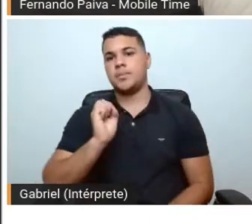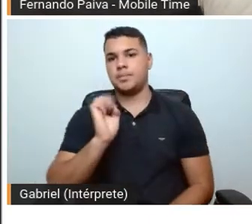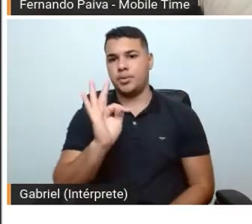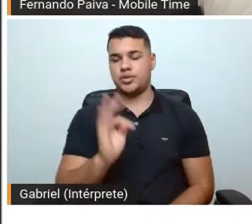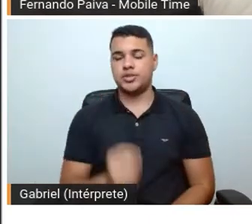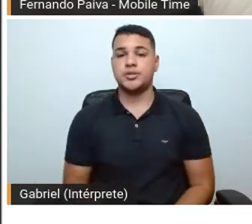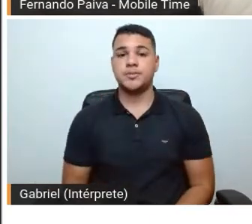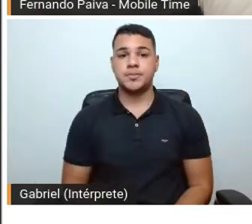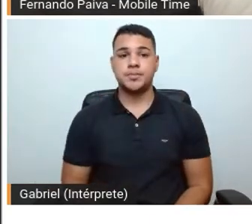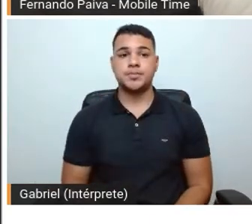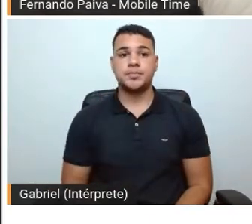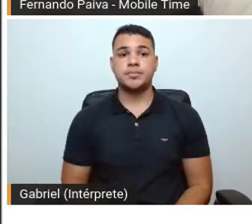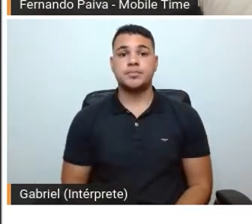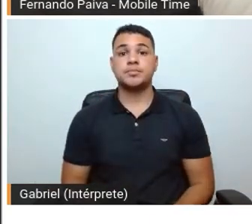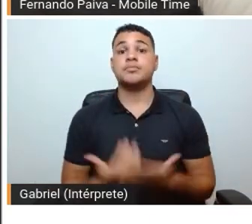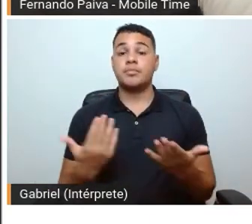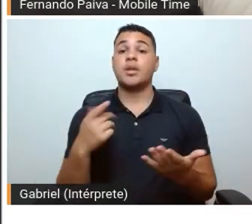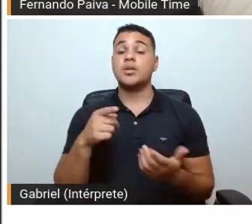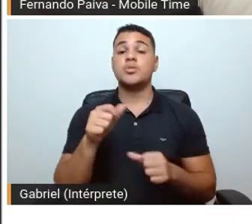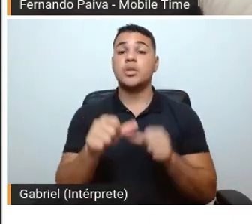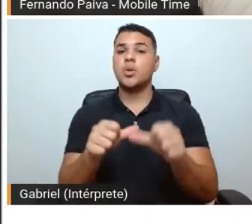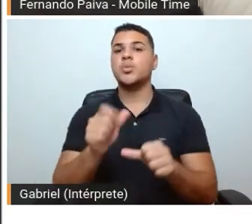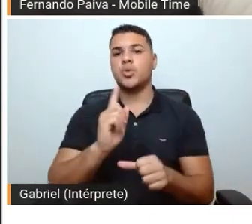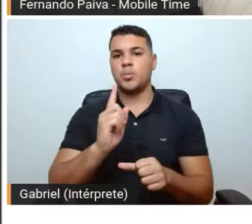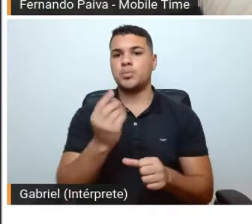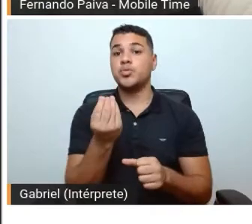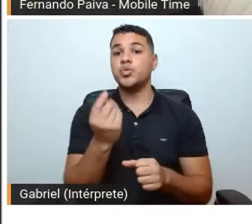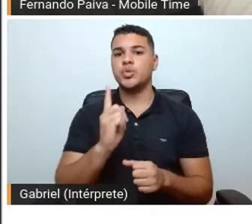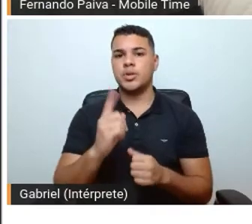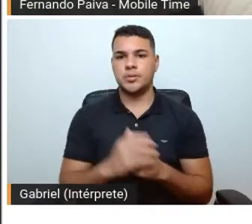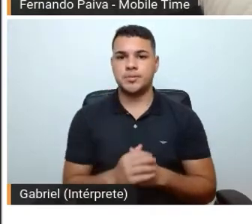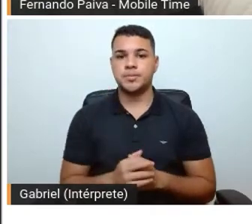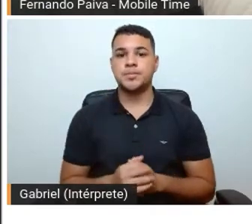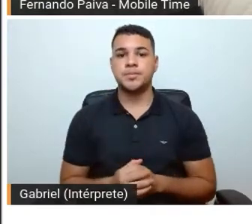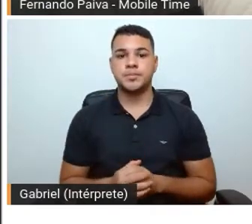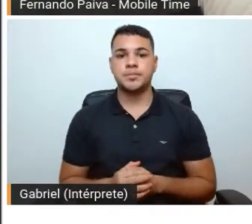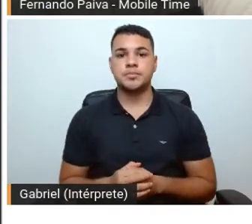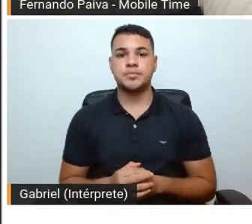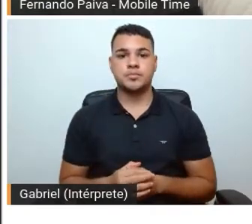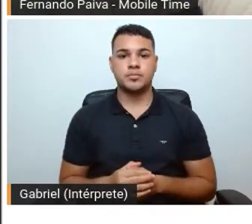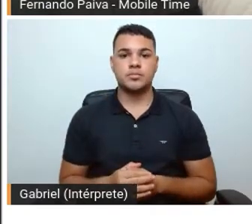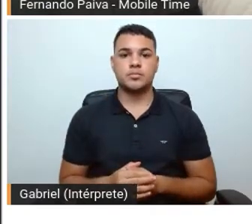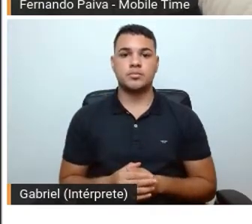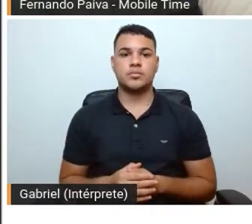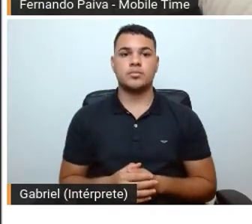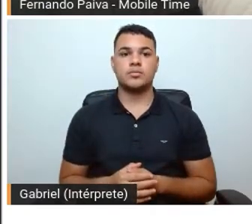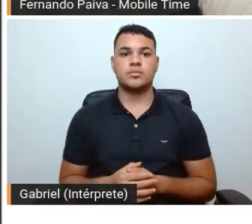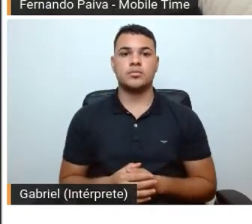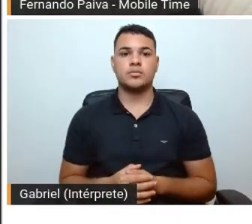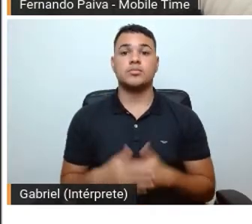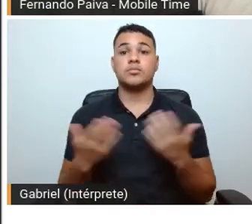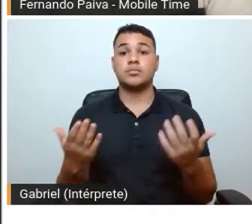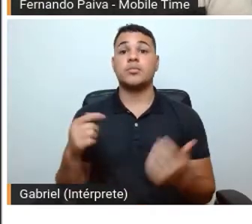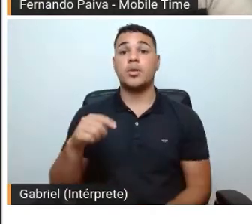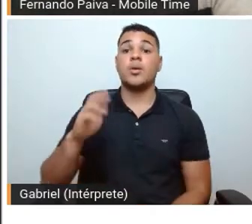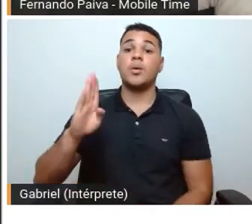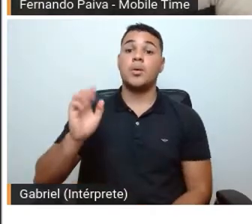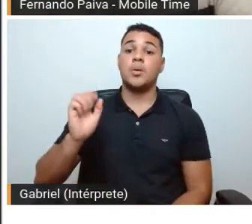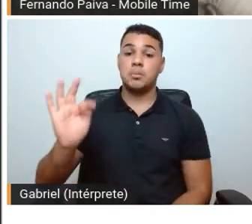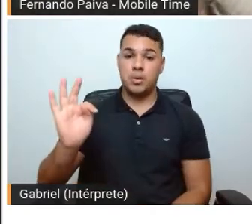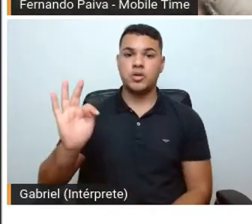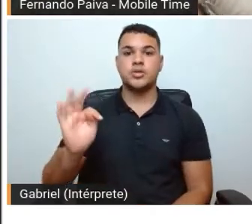a isso não mudou muito de um ano para cá tá a os chatbots são